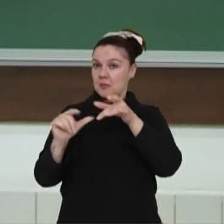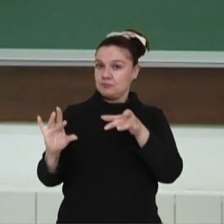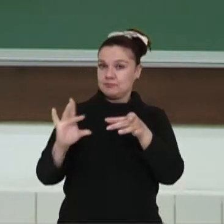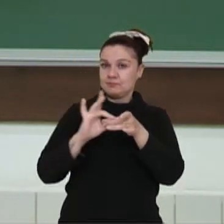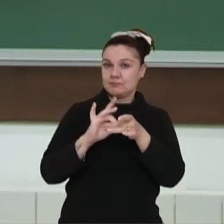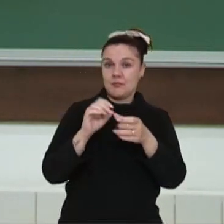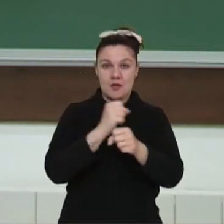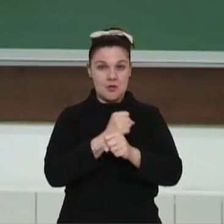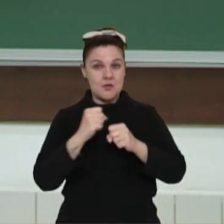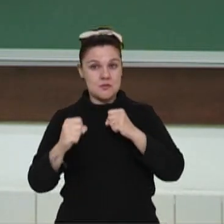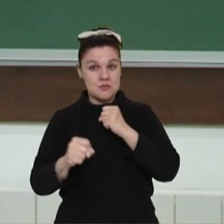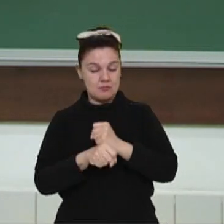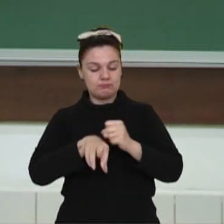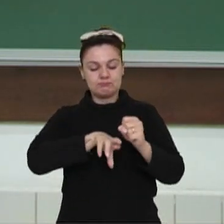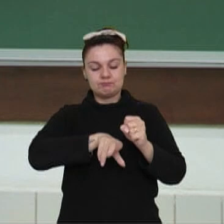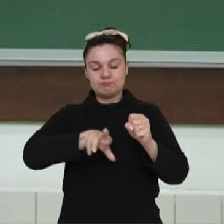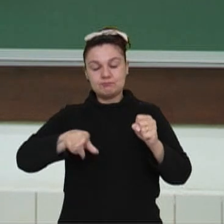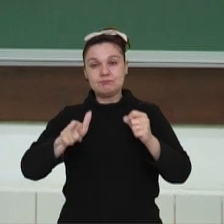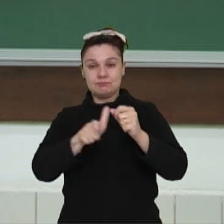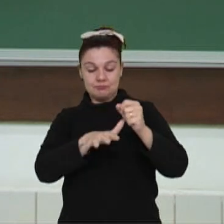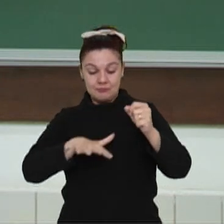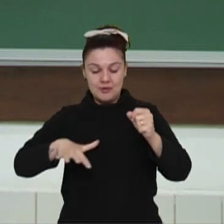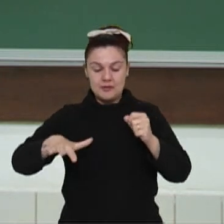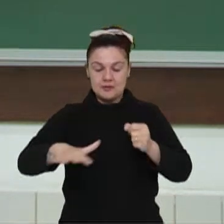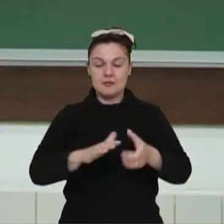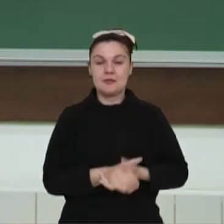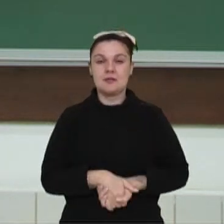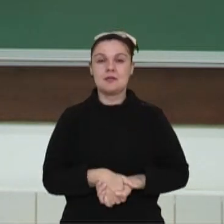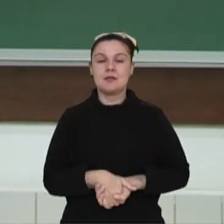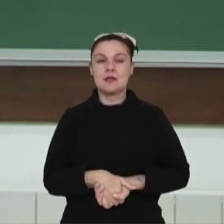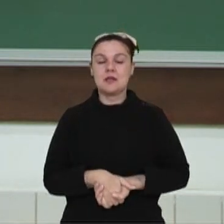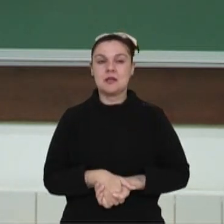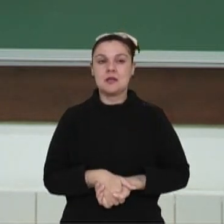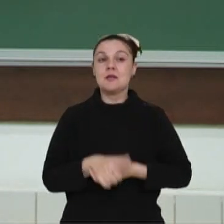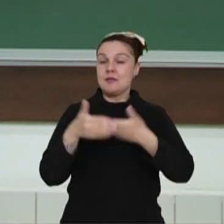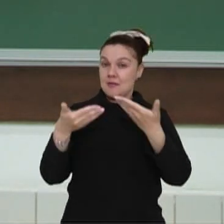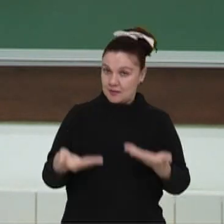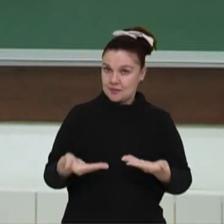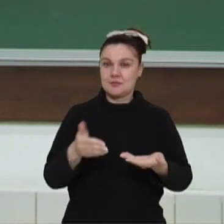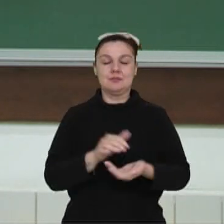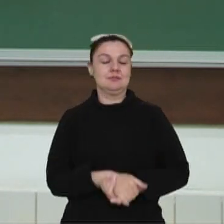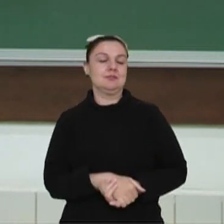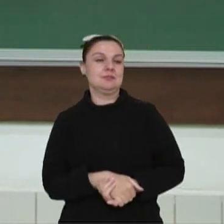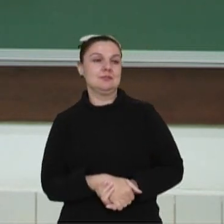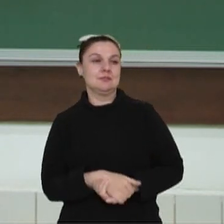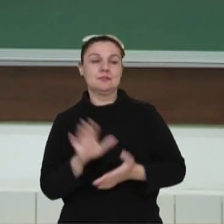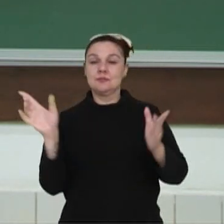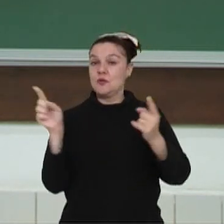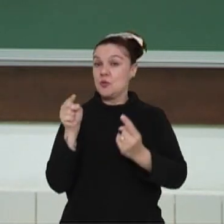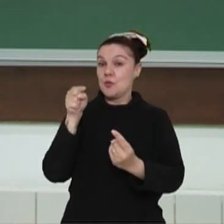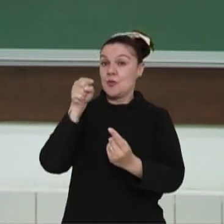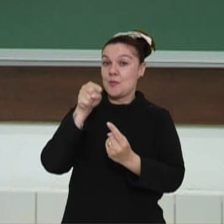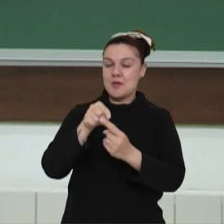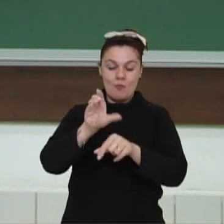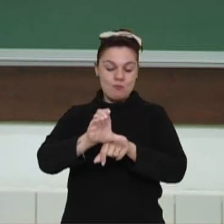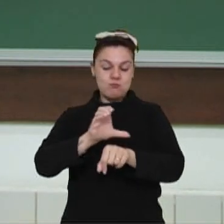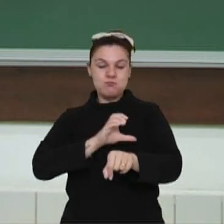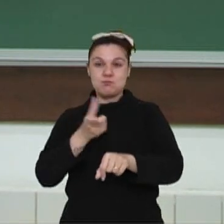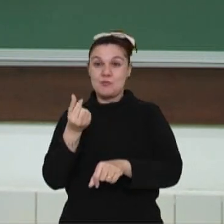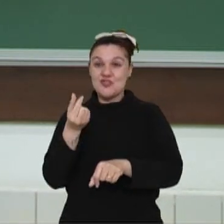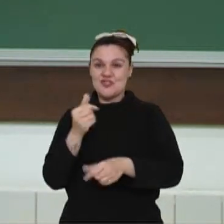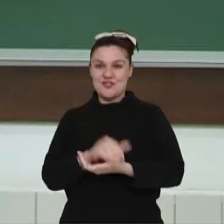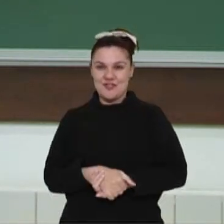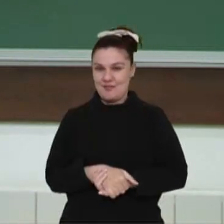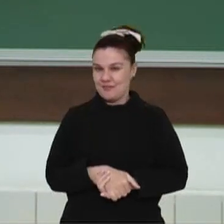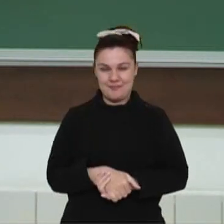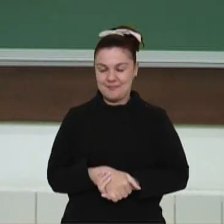vida social em suas várias esferas e é isso. Não tem o objetivo de acumular, né?